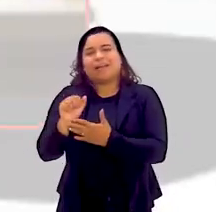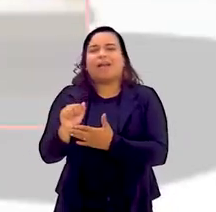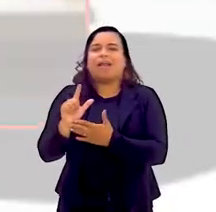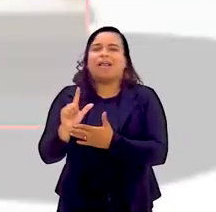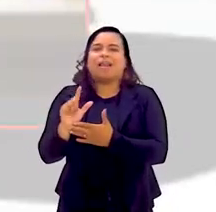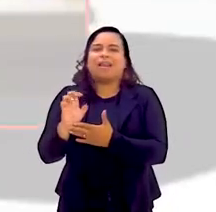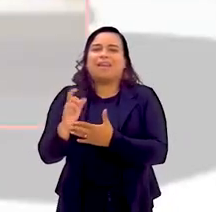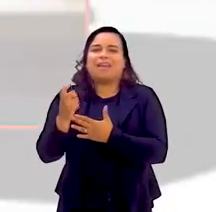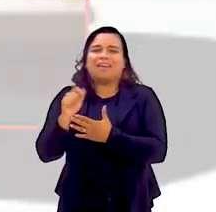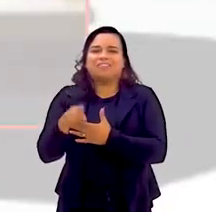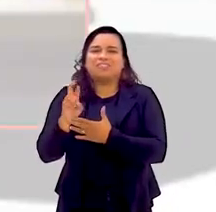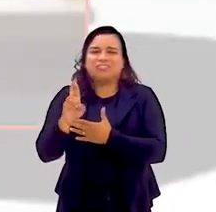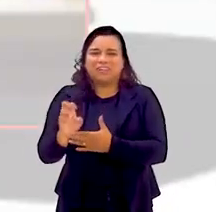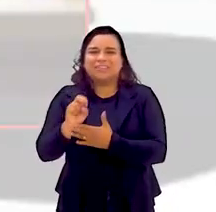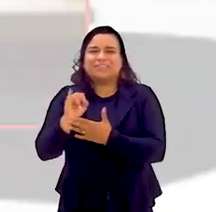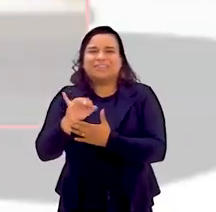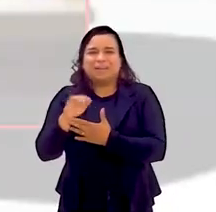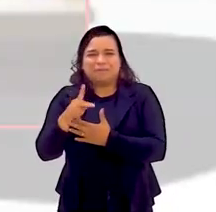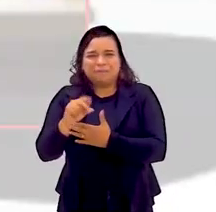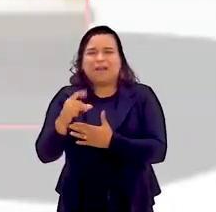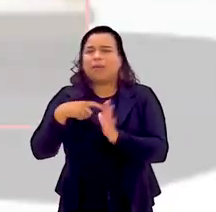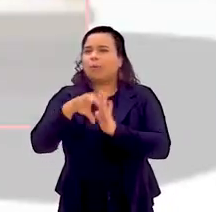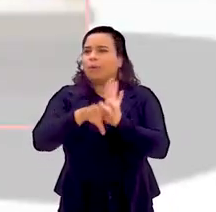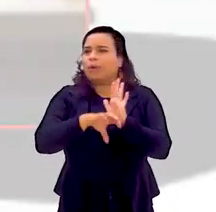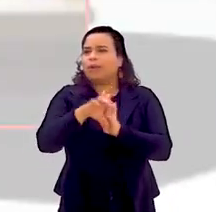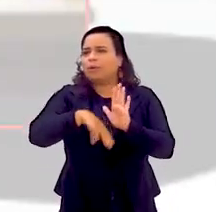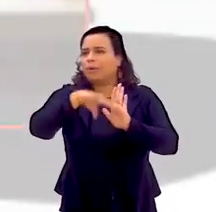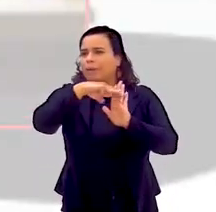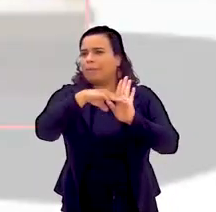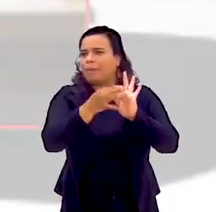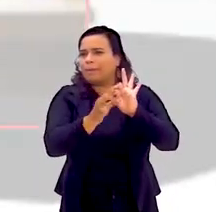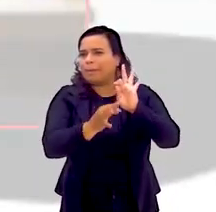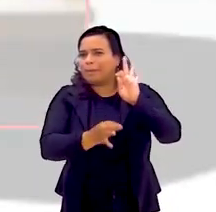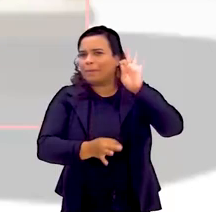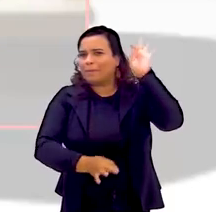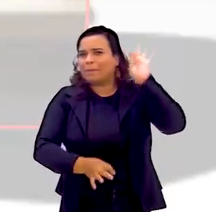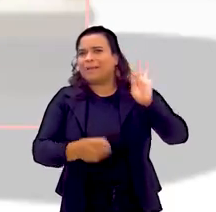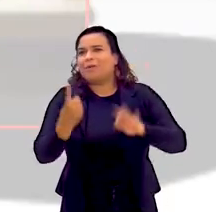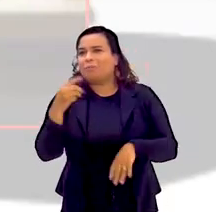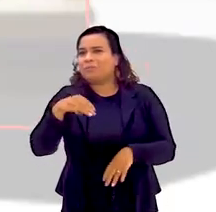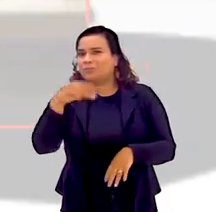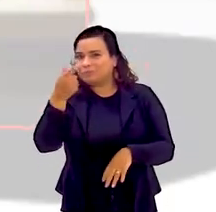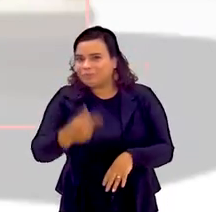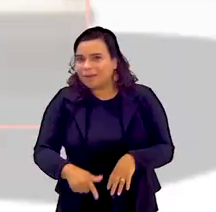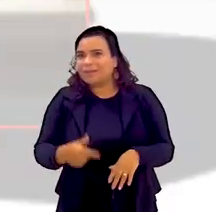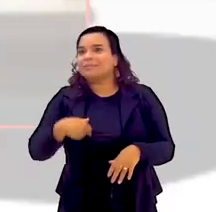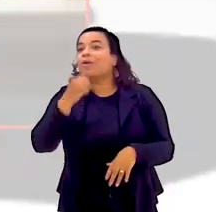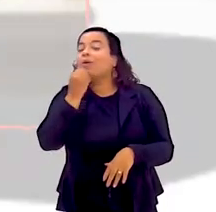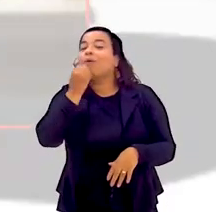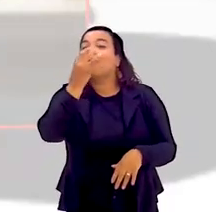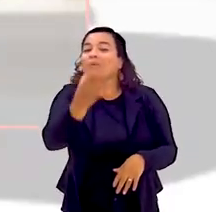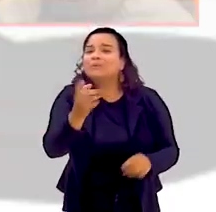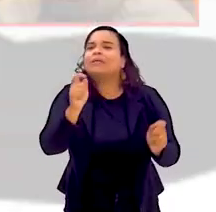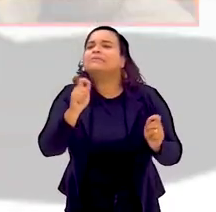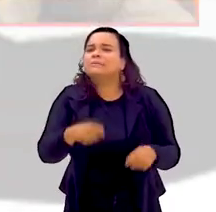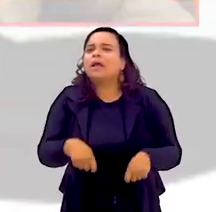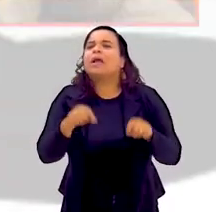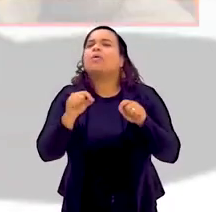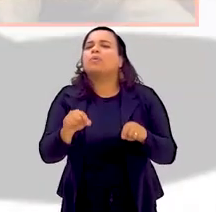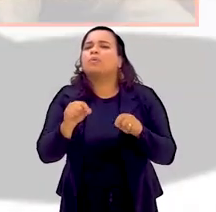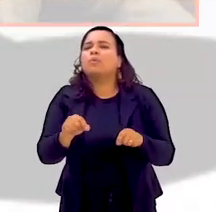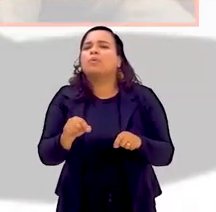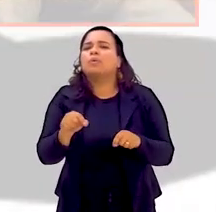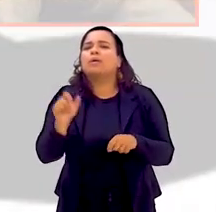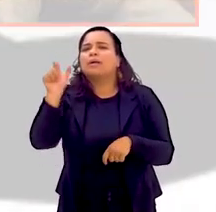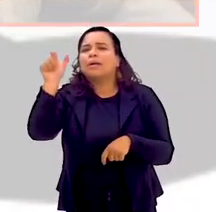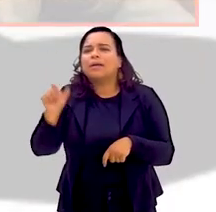Alexandre Sampaio, que tem um currículo tão grande que agora a gente tem mais um minutinho. Eu tenho condição de contar para o nosso espectador